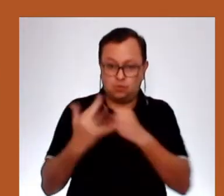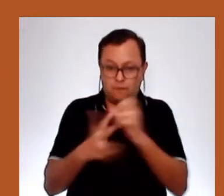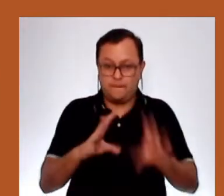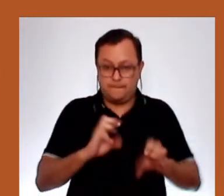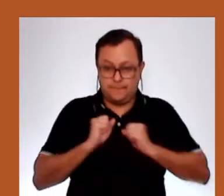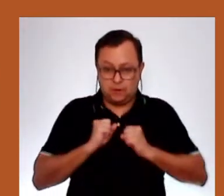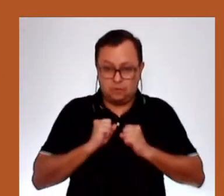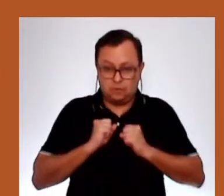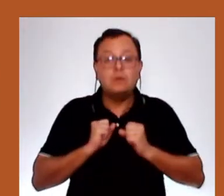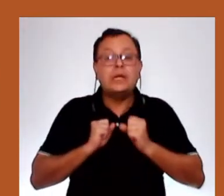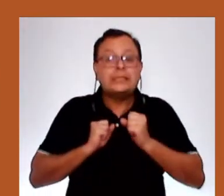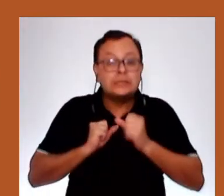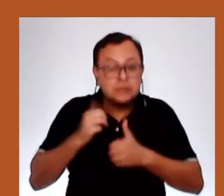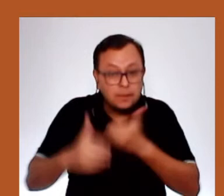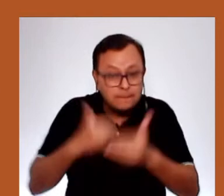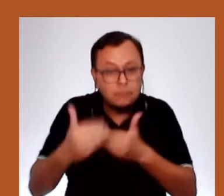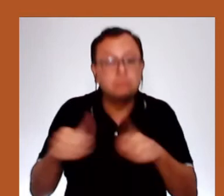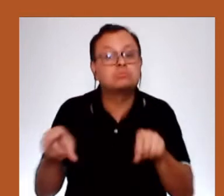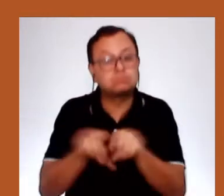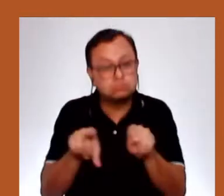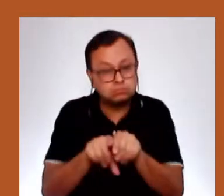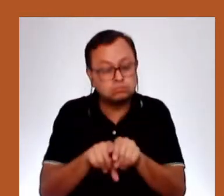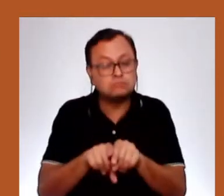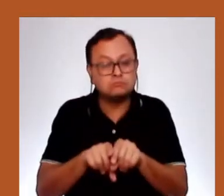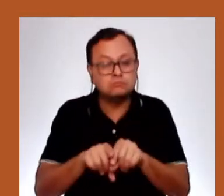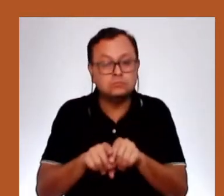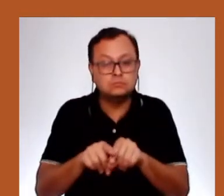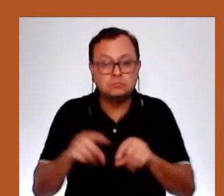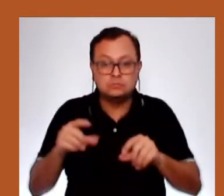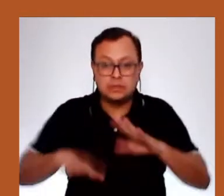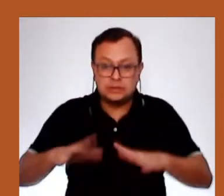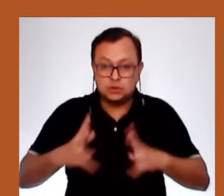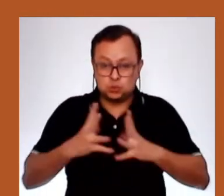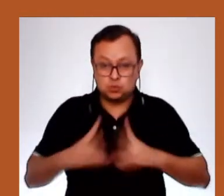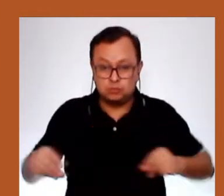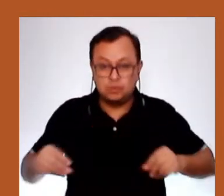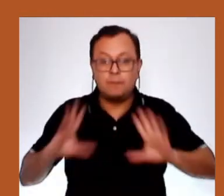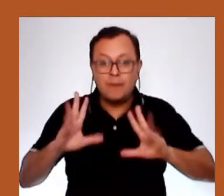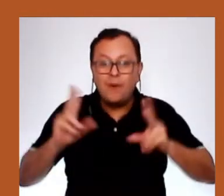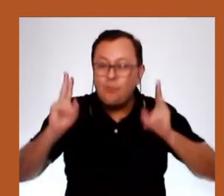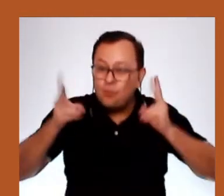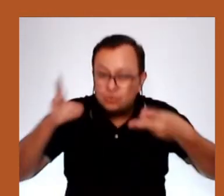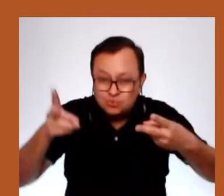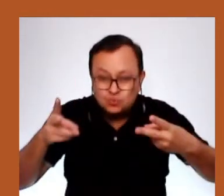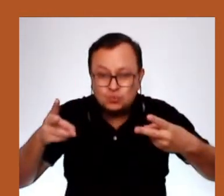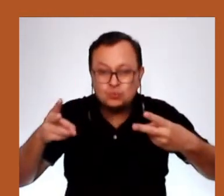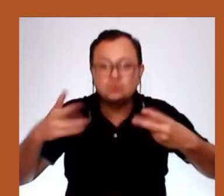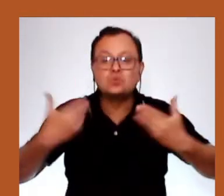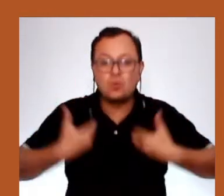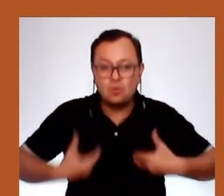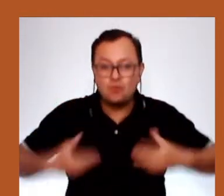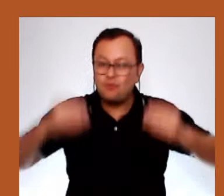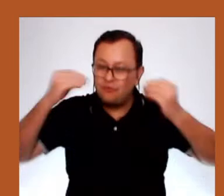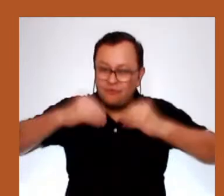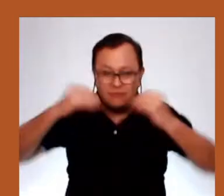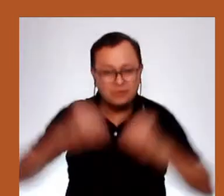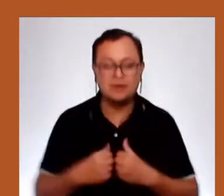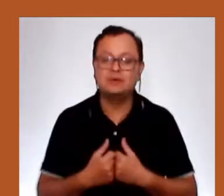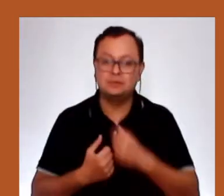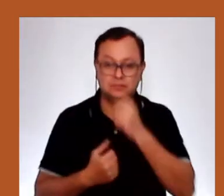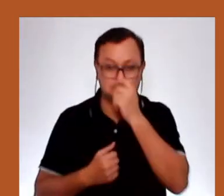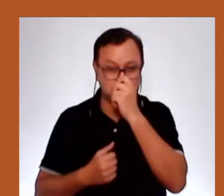da COVID, em quem teve os sintomas mais graves, ainda são muito sérias. E os cuidados paliativos têm atuação